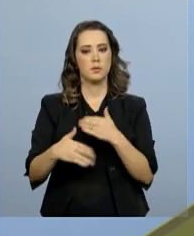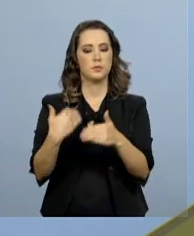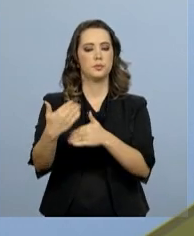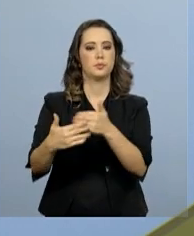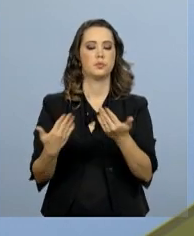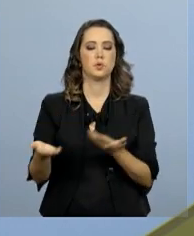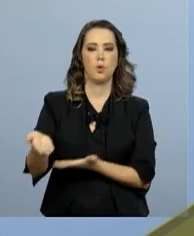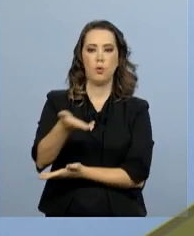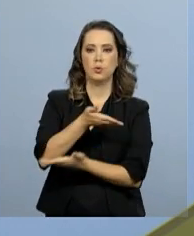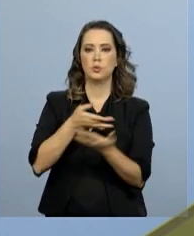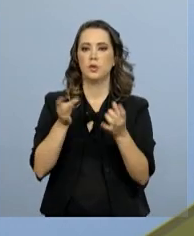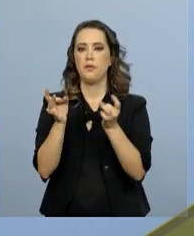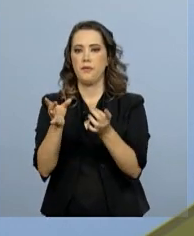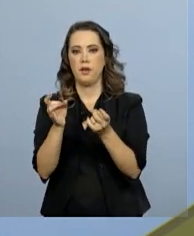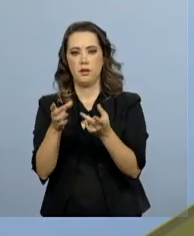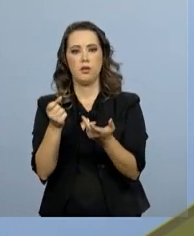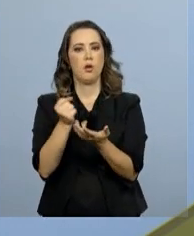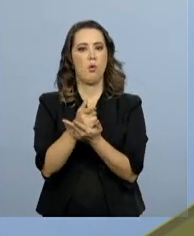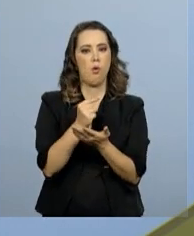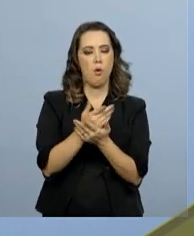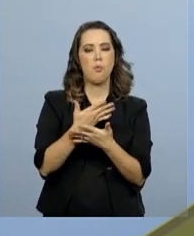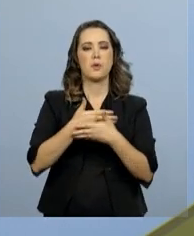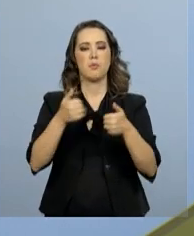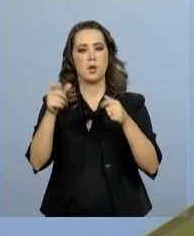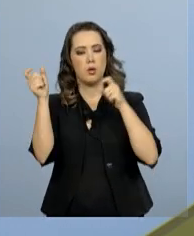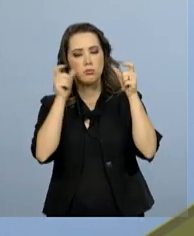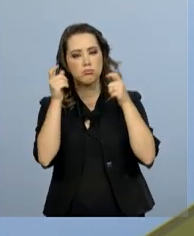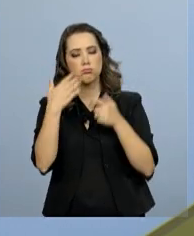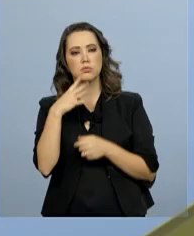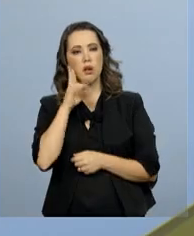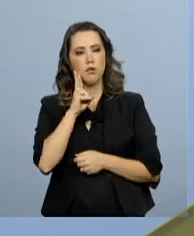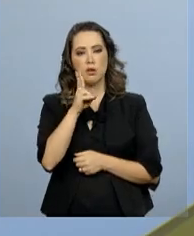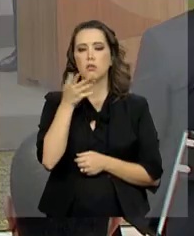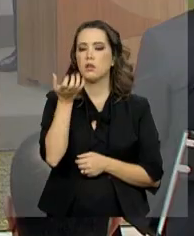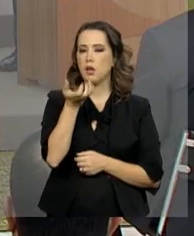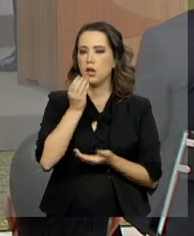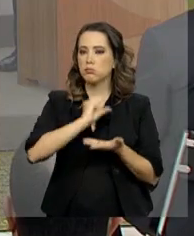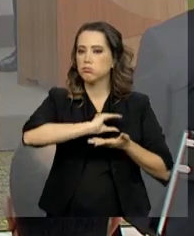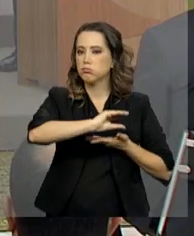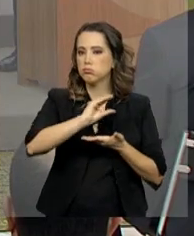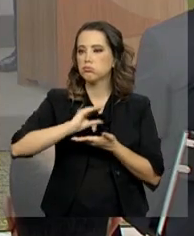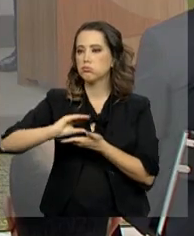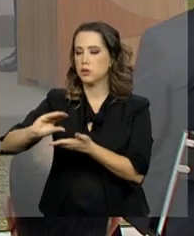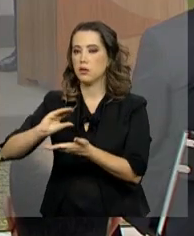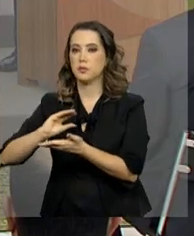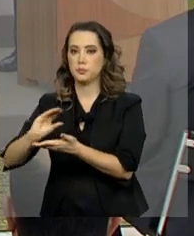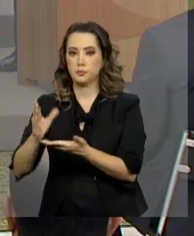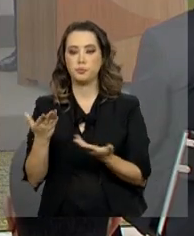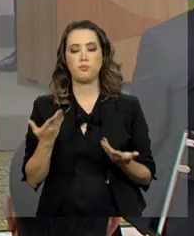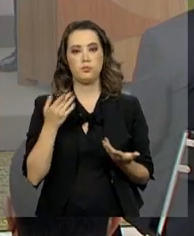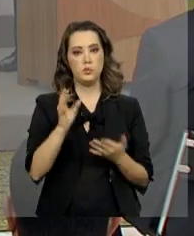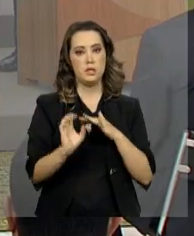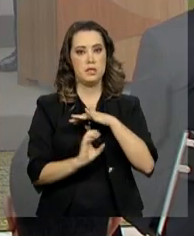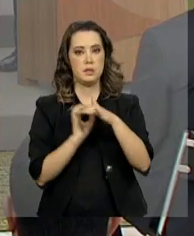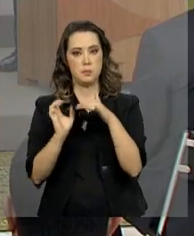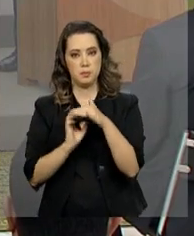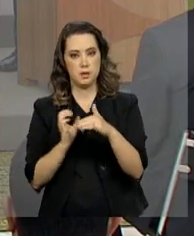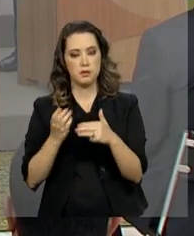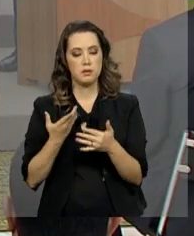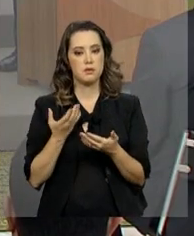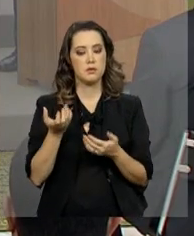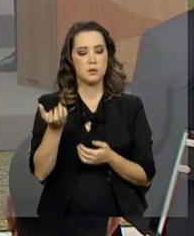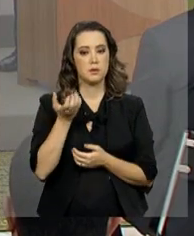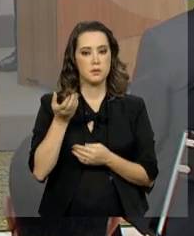negócios atrativo e saudável para quem ele quer investir ea competição entre as empresas